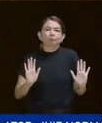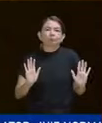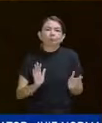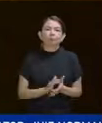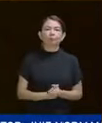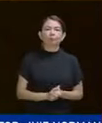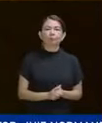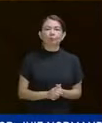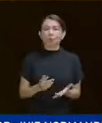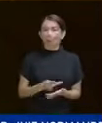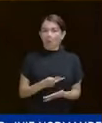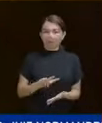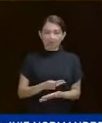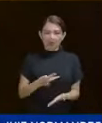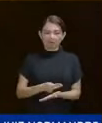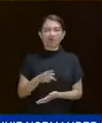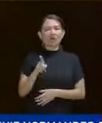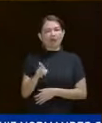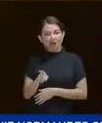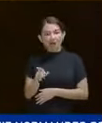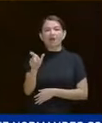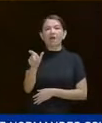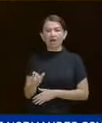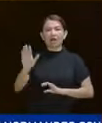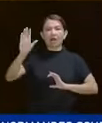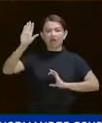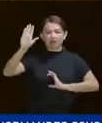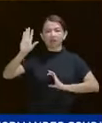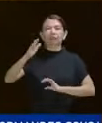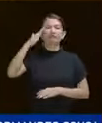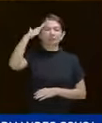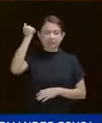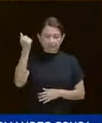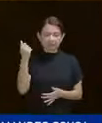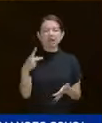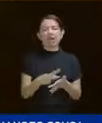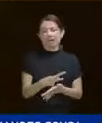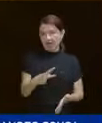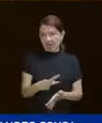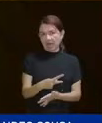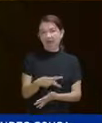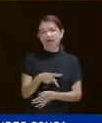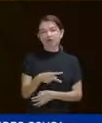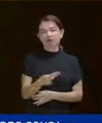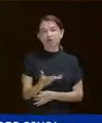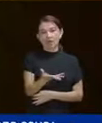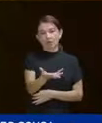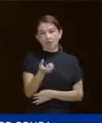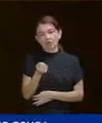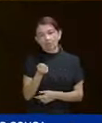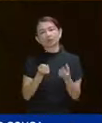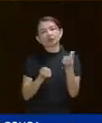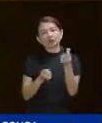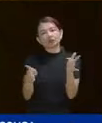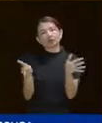da ilicitude. Ele sabia que era ilícito, porque ele sabia, tinha